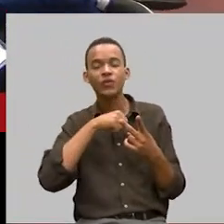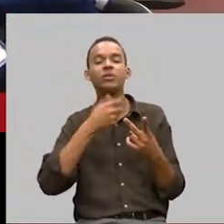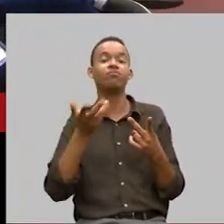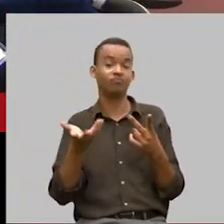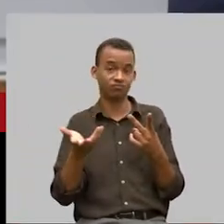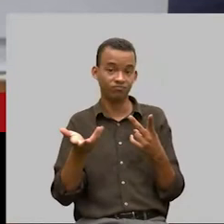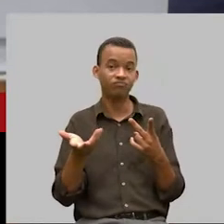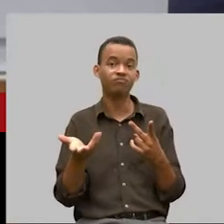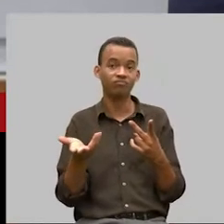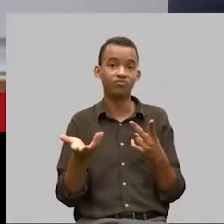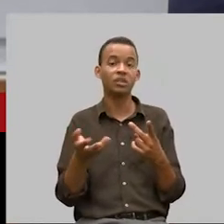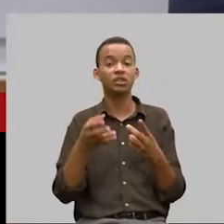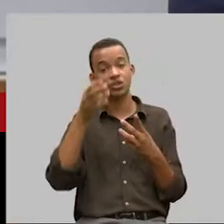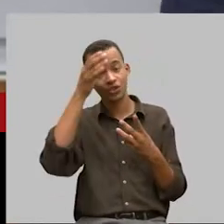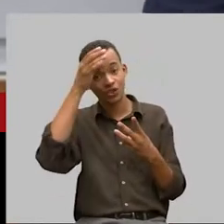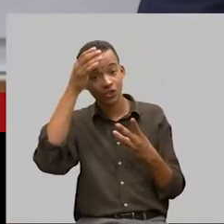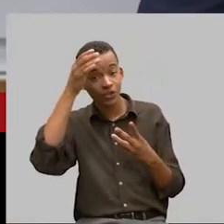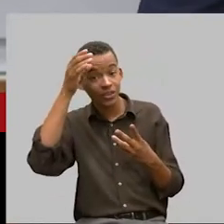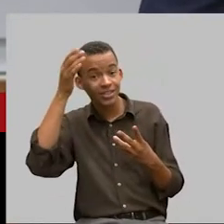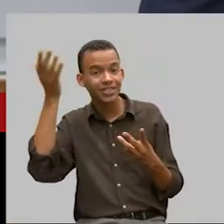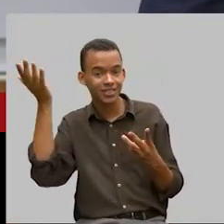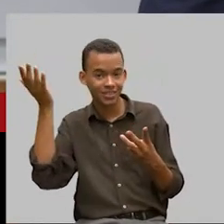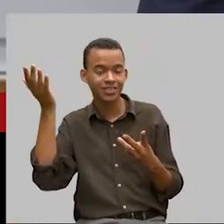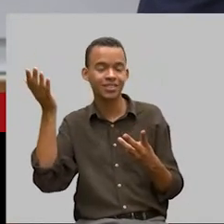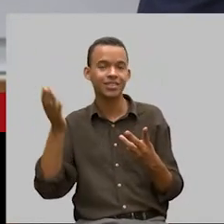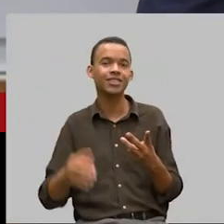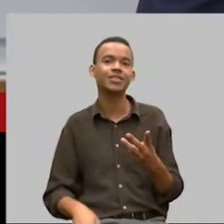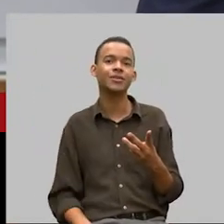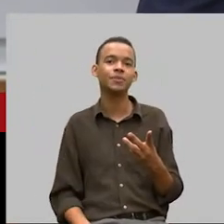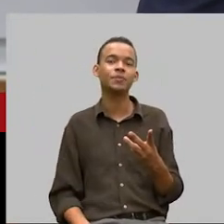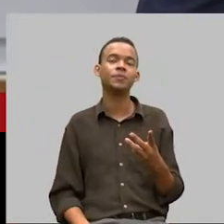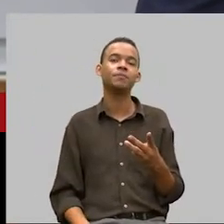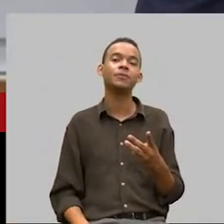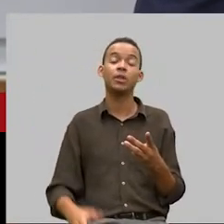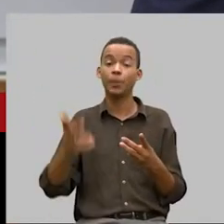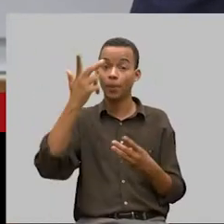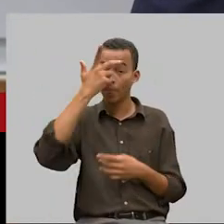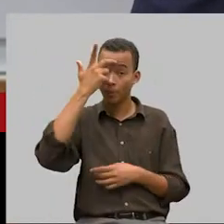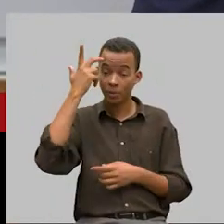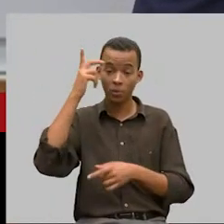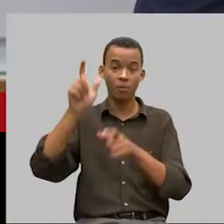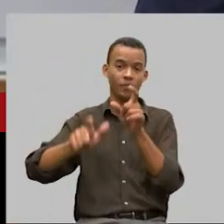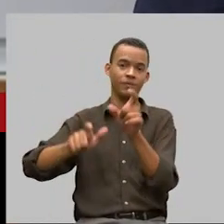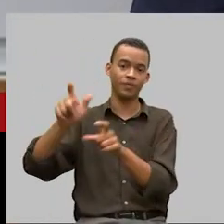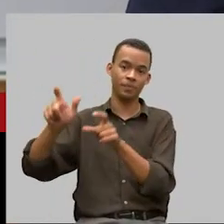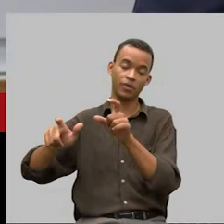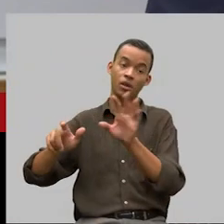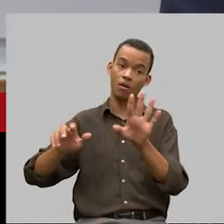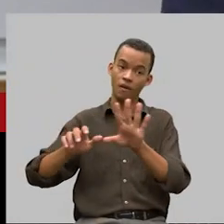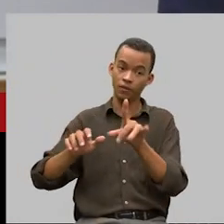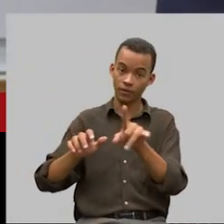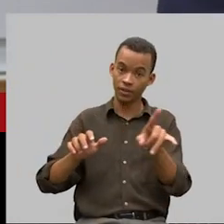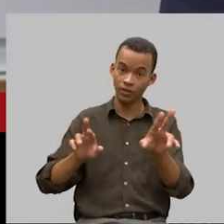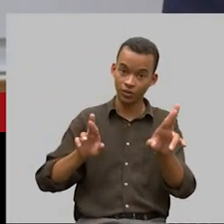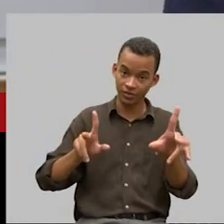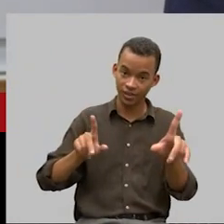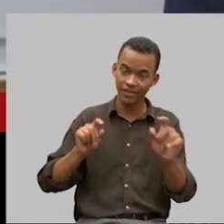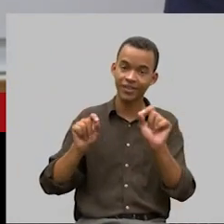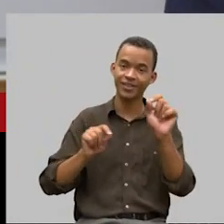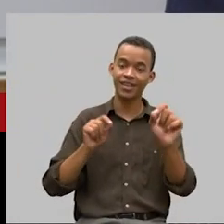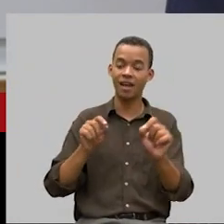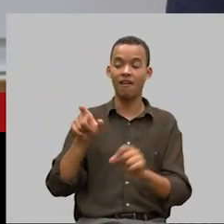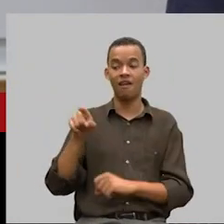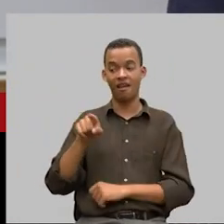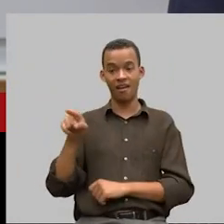avós suas tias pessoas que Diferentemente de vocês tiveram o